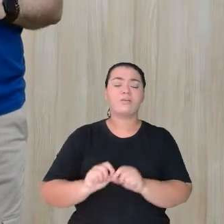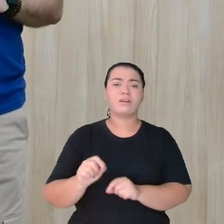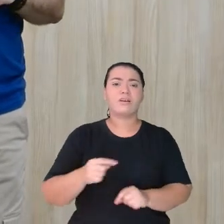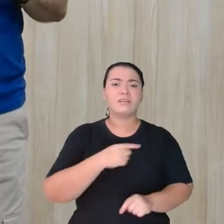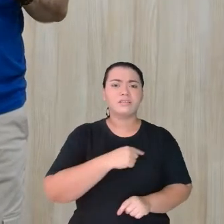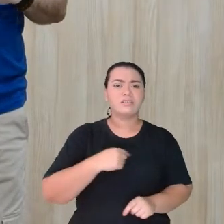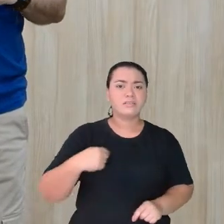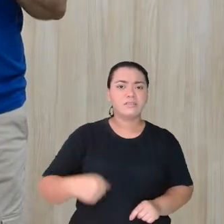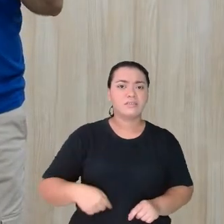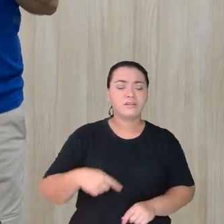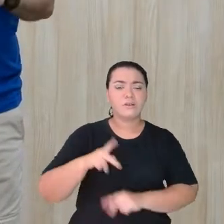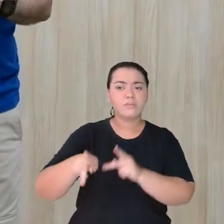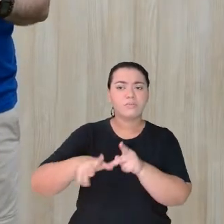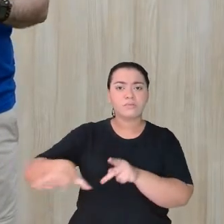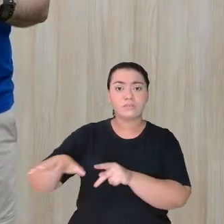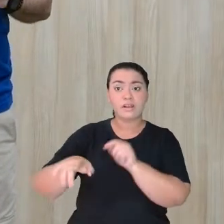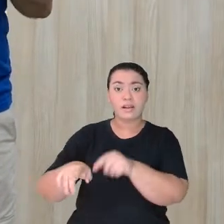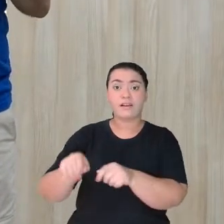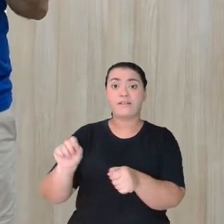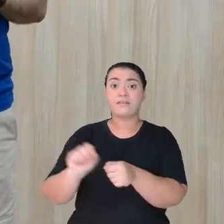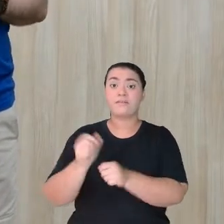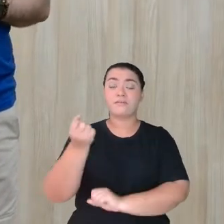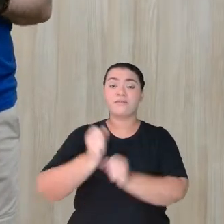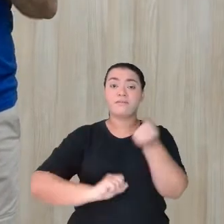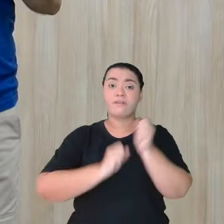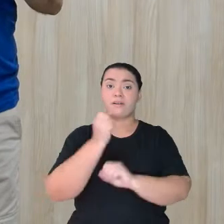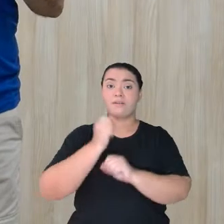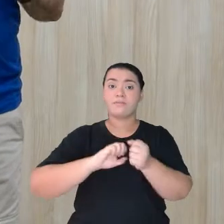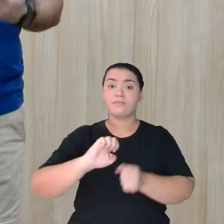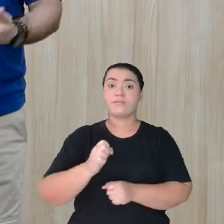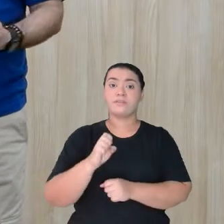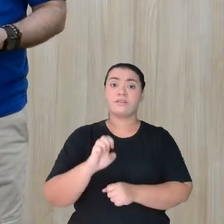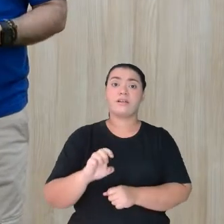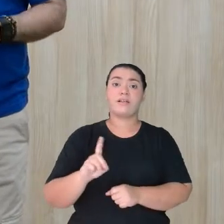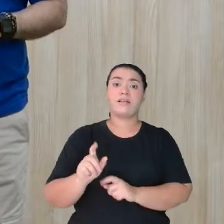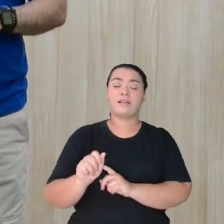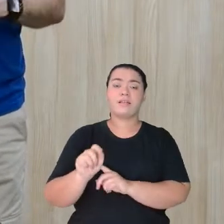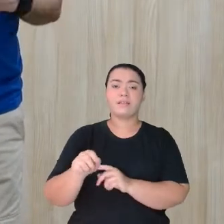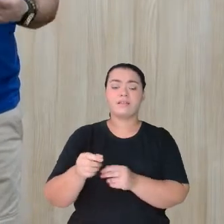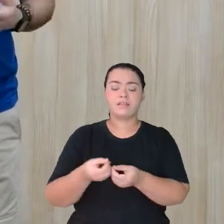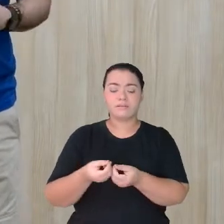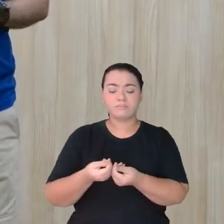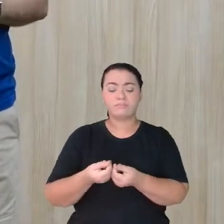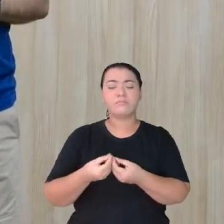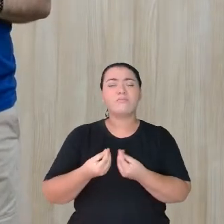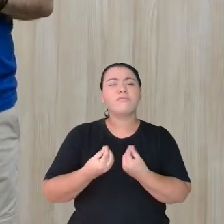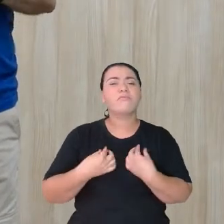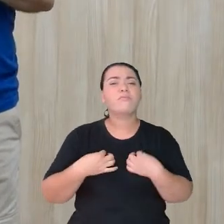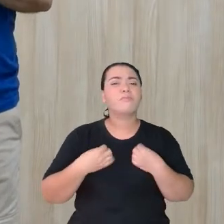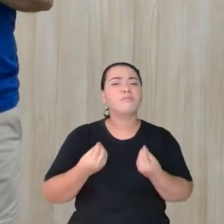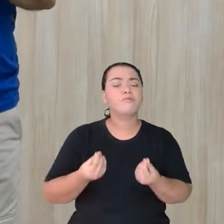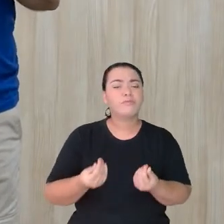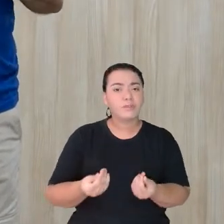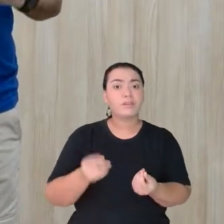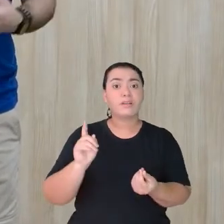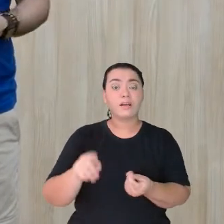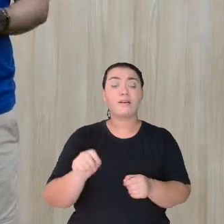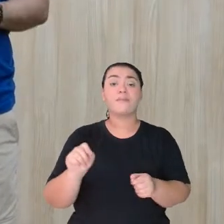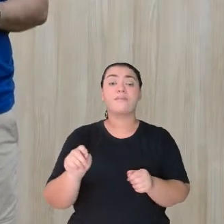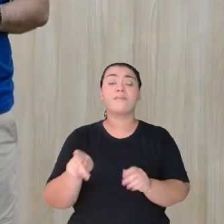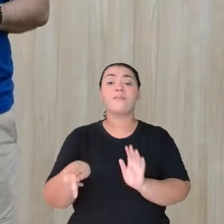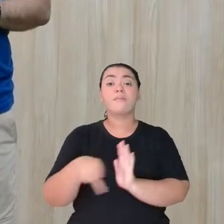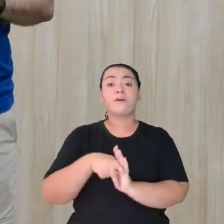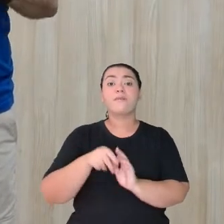eles fabricavam a seda a partir dos casulos, né, feitos pelo bicho